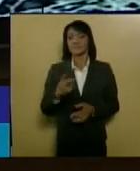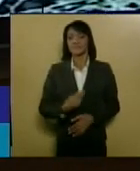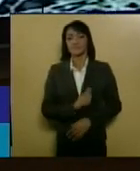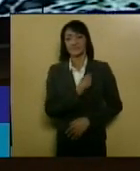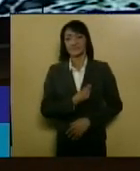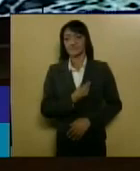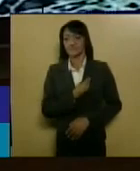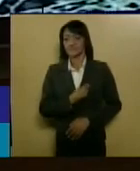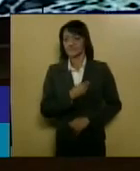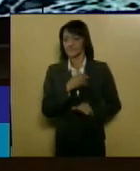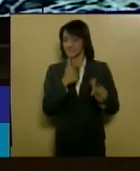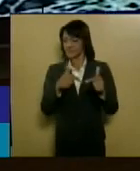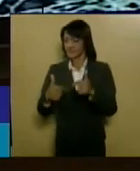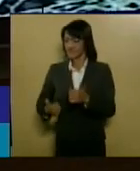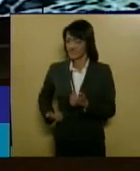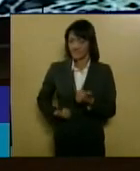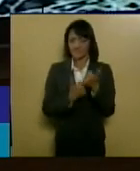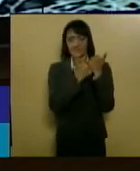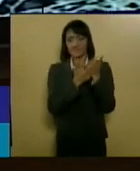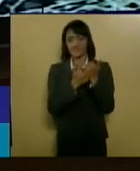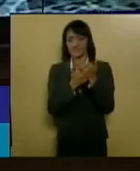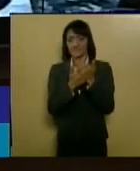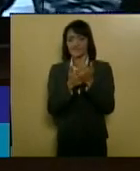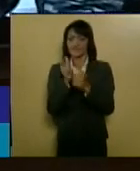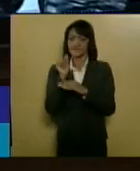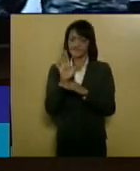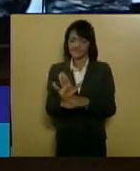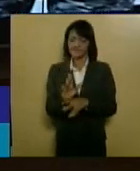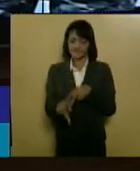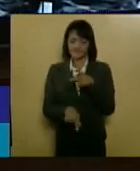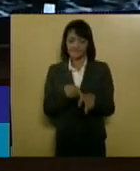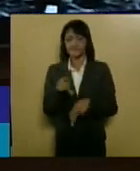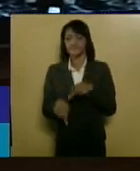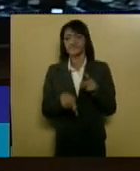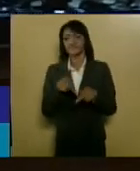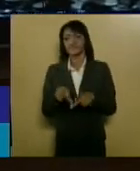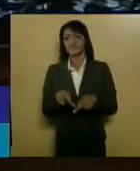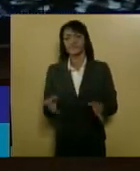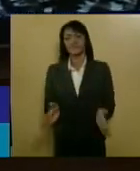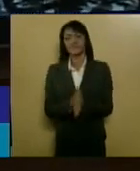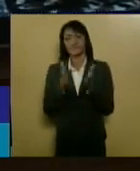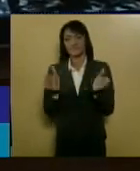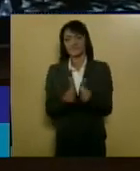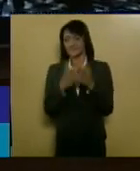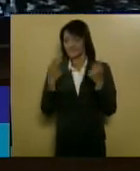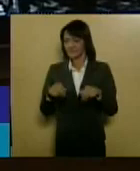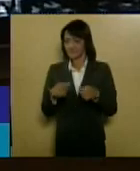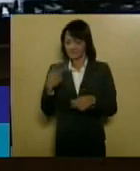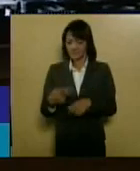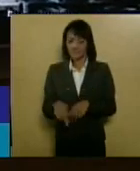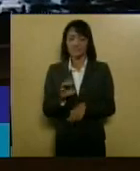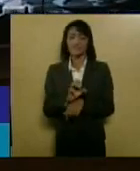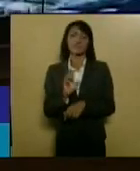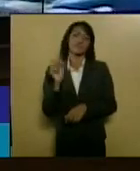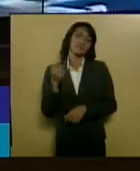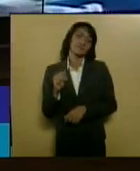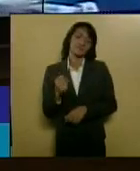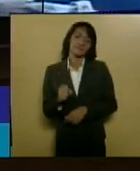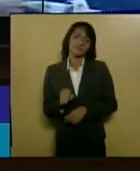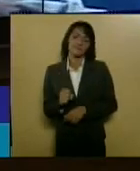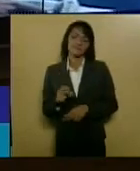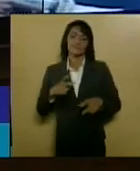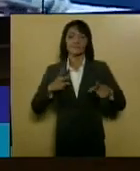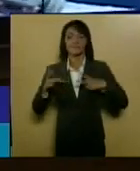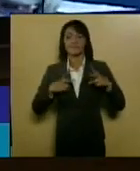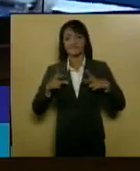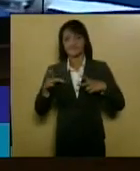presente em ações de apoio e assistência às populações mais necessitadas do estado de Sergipe, em